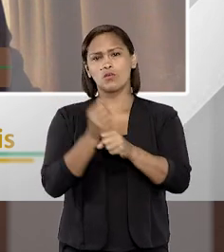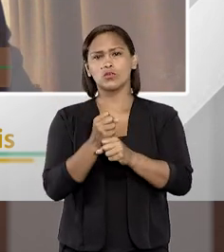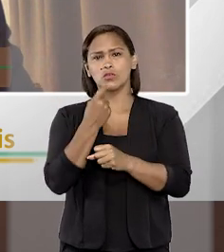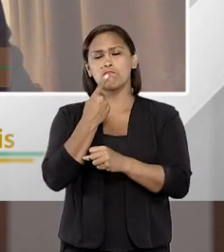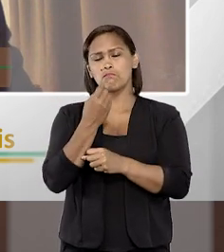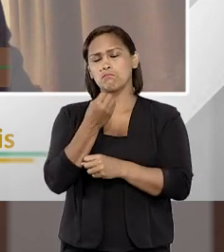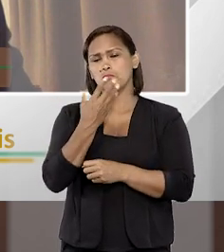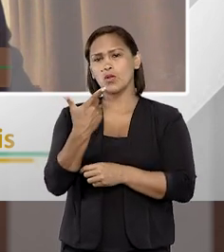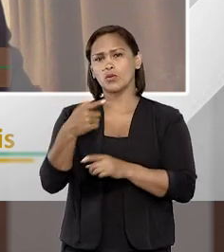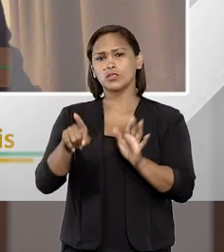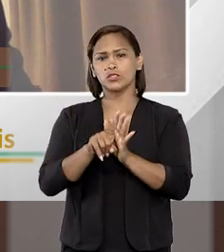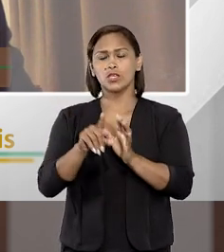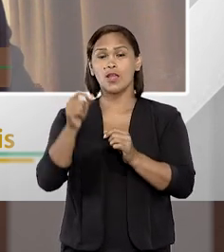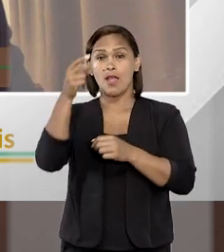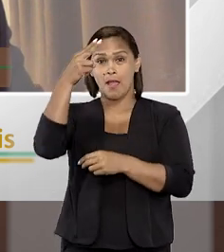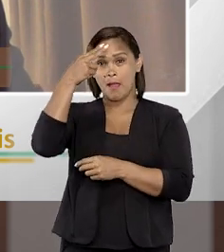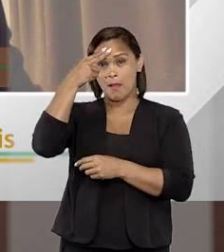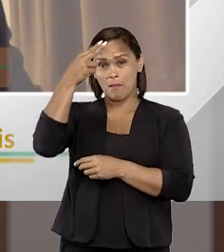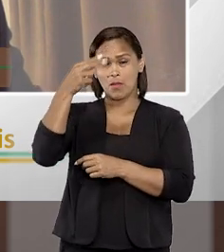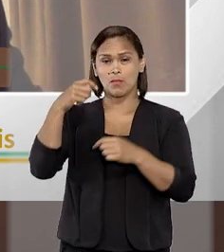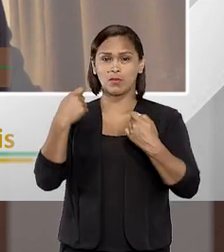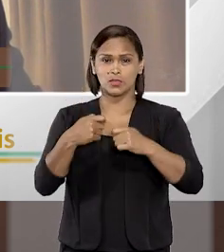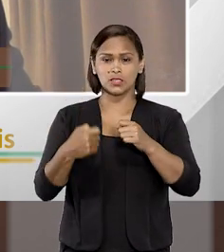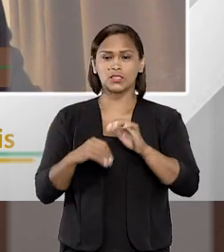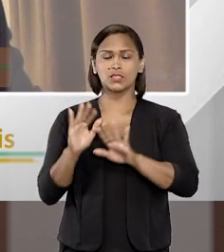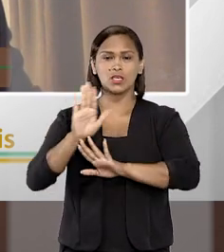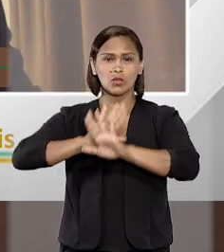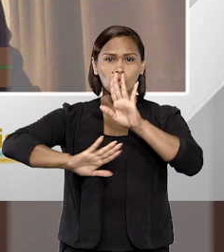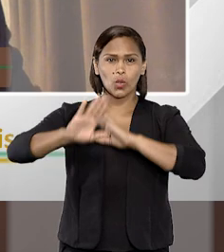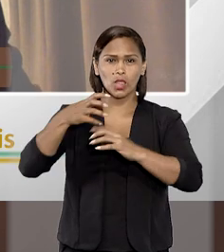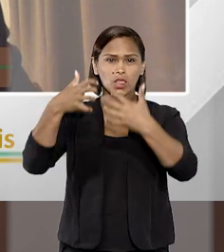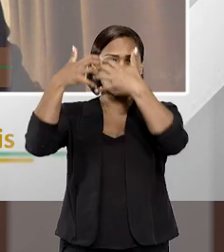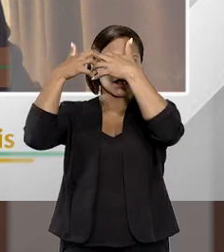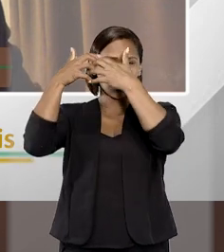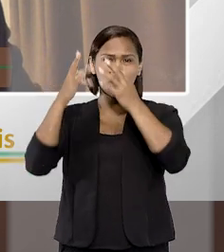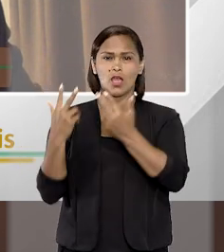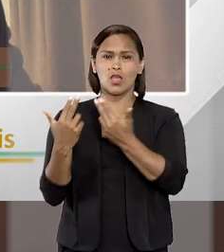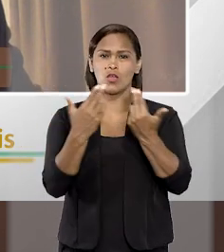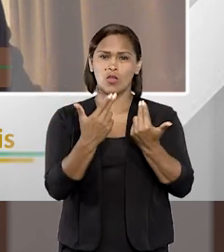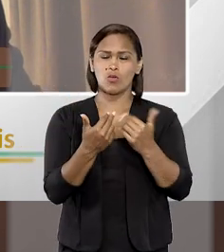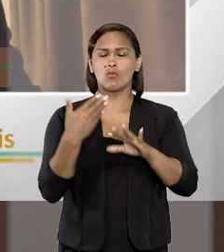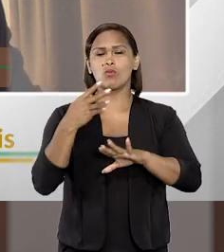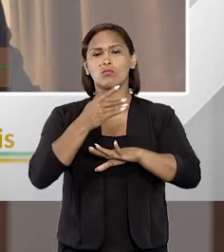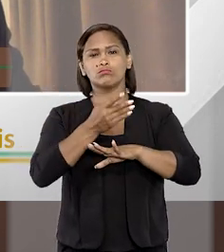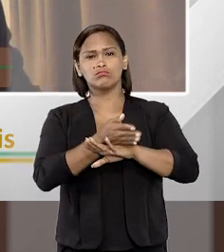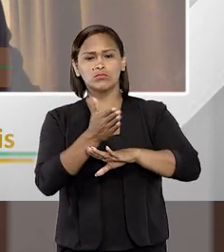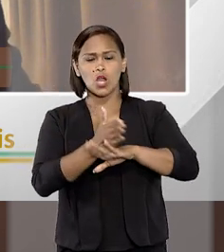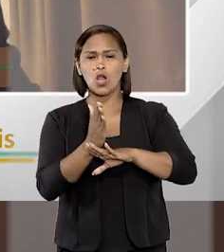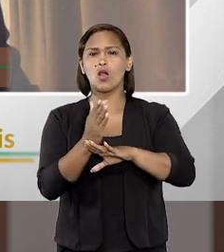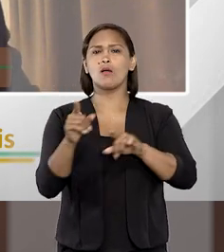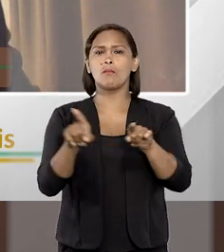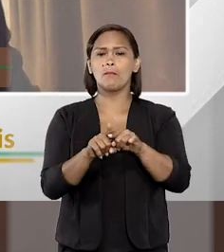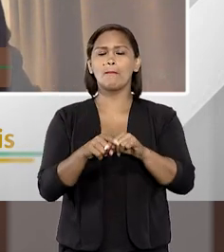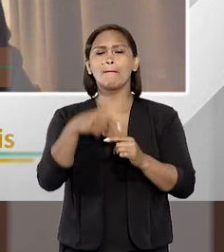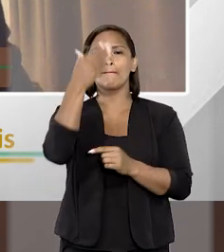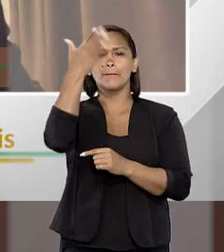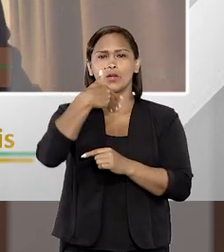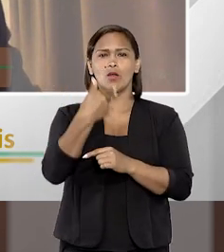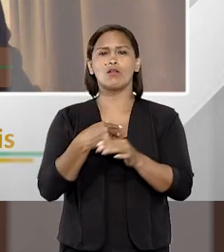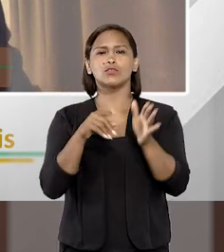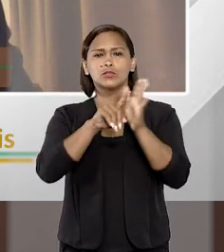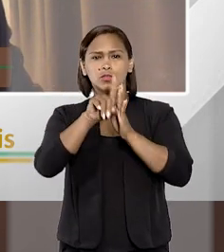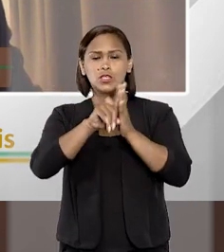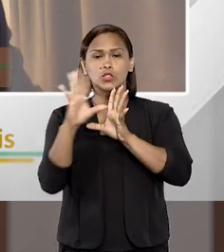entre elas a de que a memória deve ser preservada tal como atuamos com as provas periciais